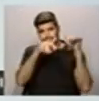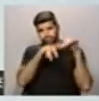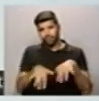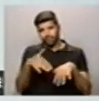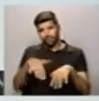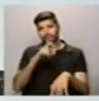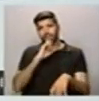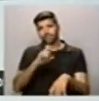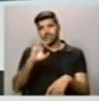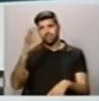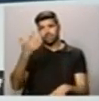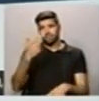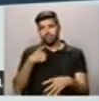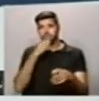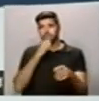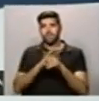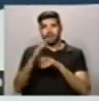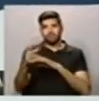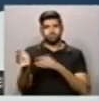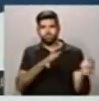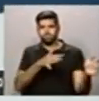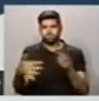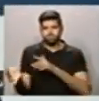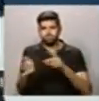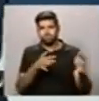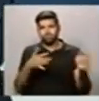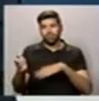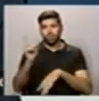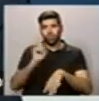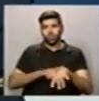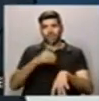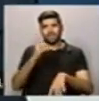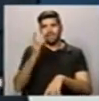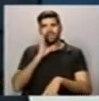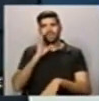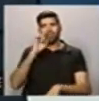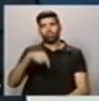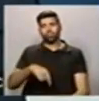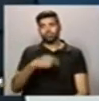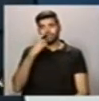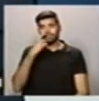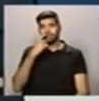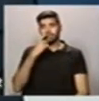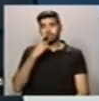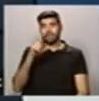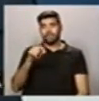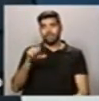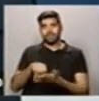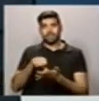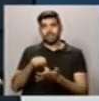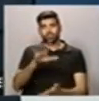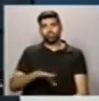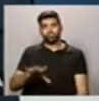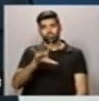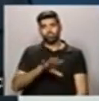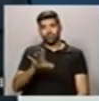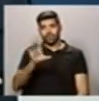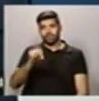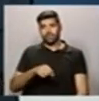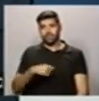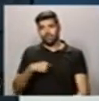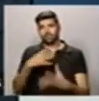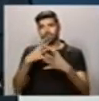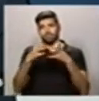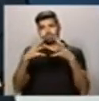aviso meteorológico de agitação marítima a partir das 18 horas de hoje. Para a região centro, também um cenário de períodos de